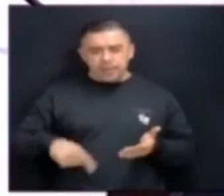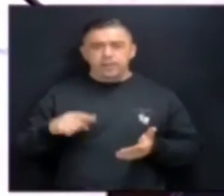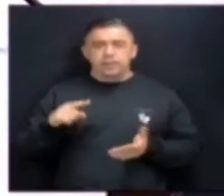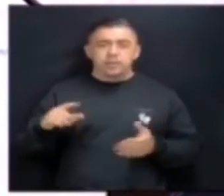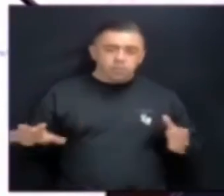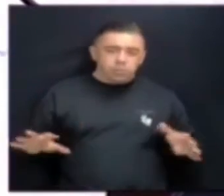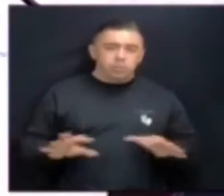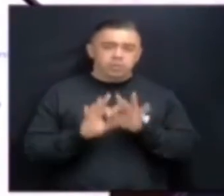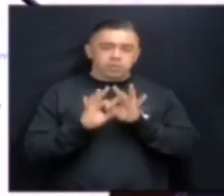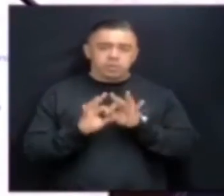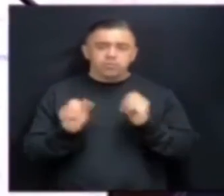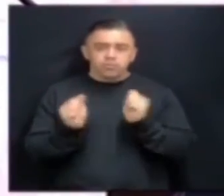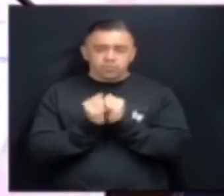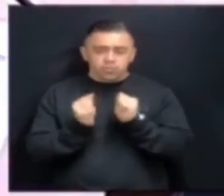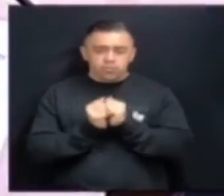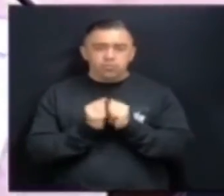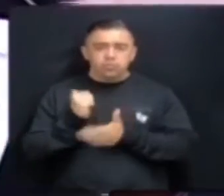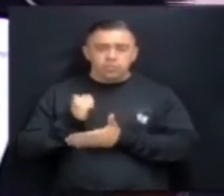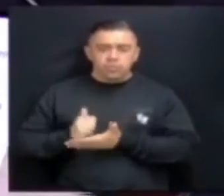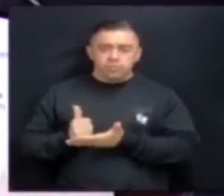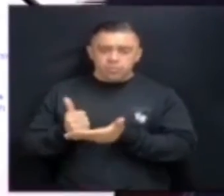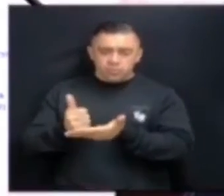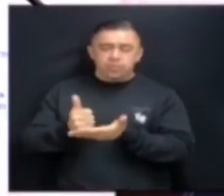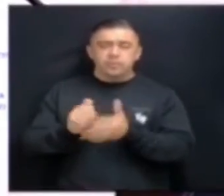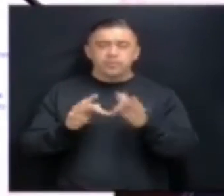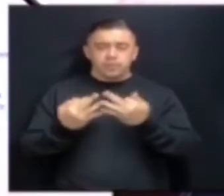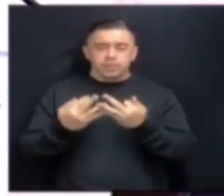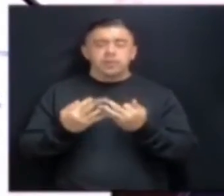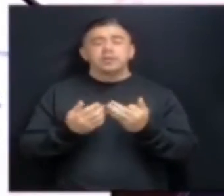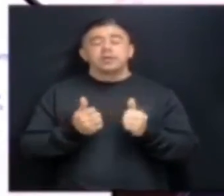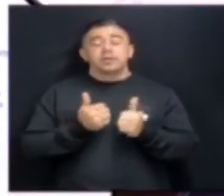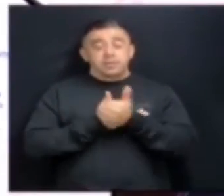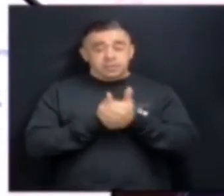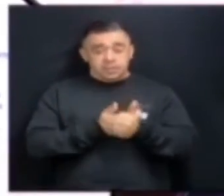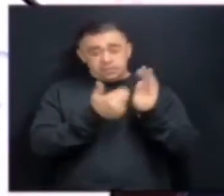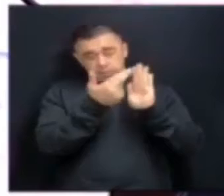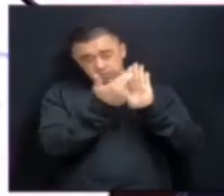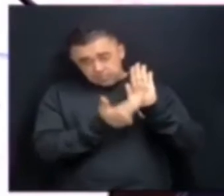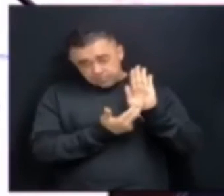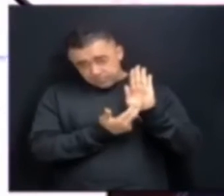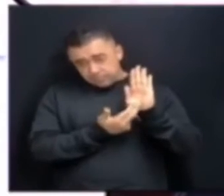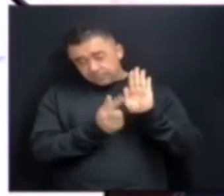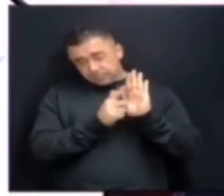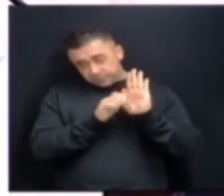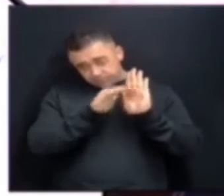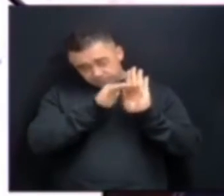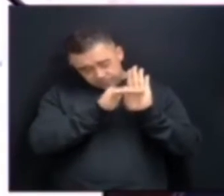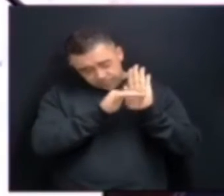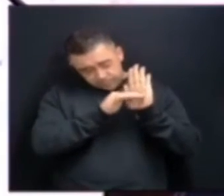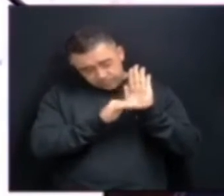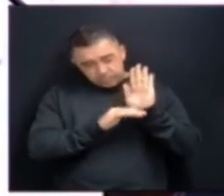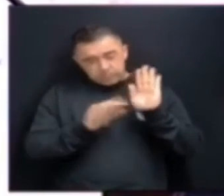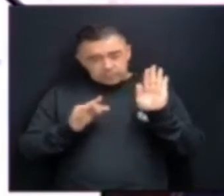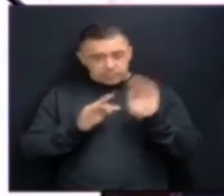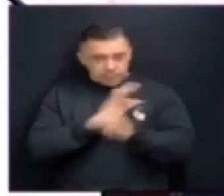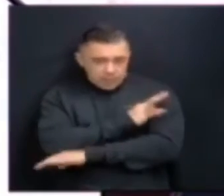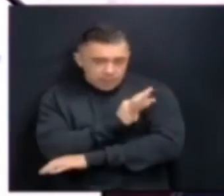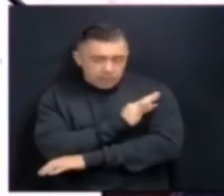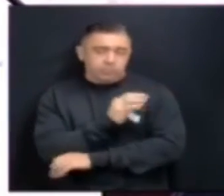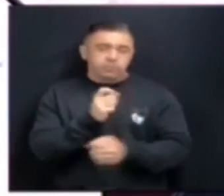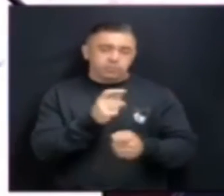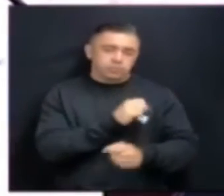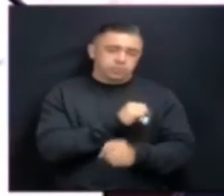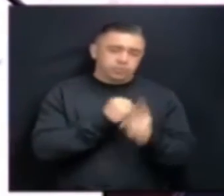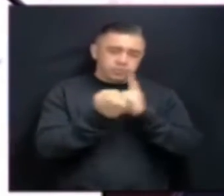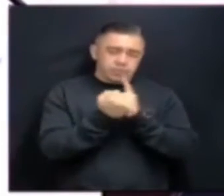benefício em conjunto ou cumulativo ao Bolsa Família desde que cumpridos rigorosamente seguramente os critérios técnicos sociais e econômicos